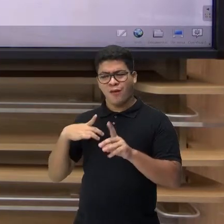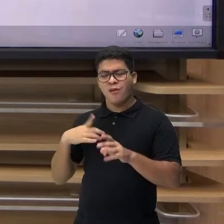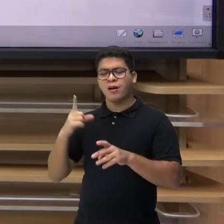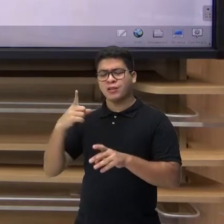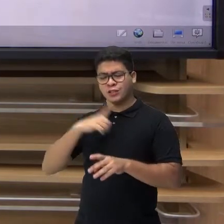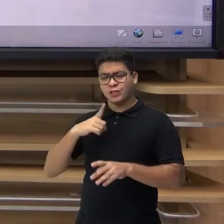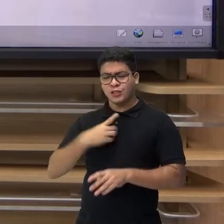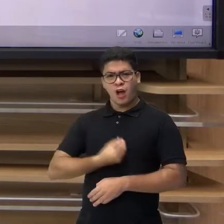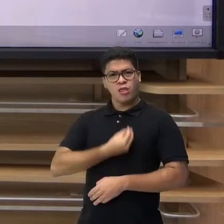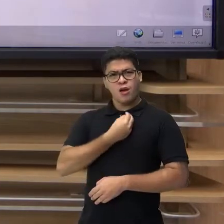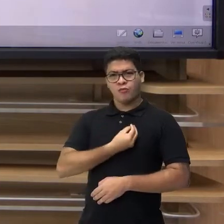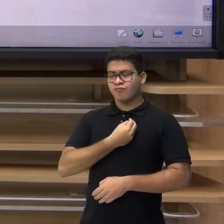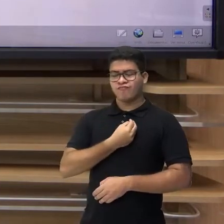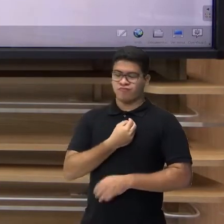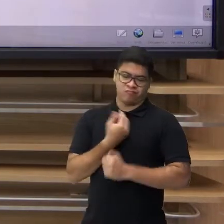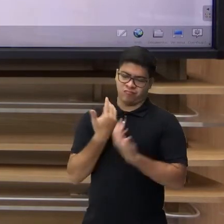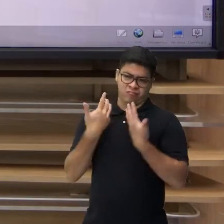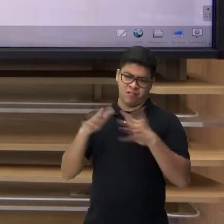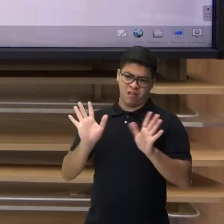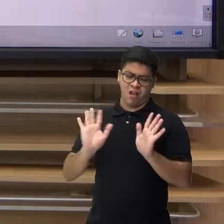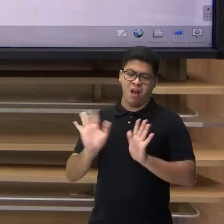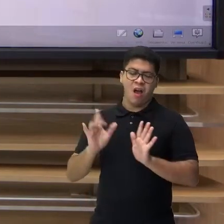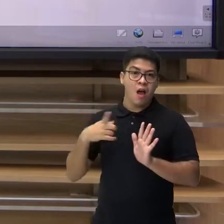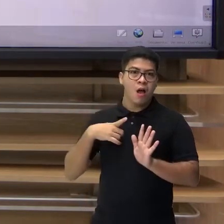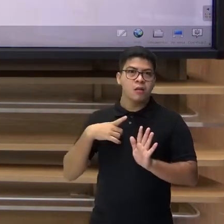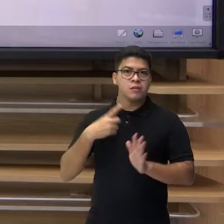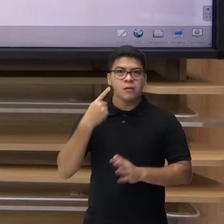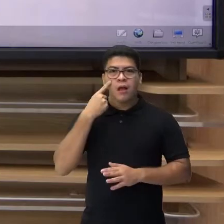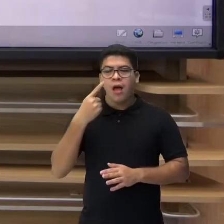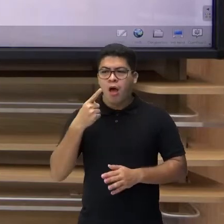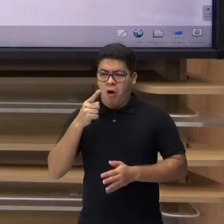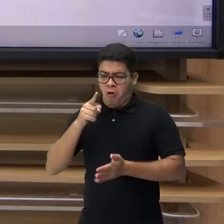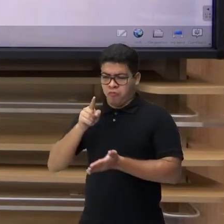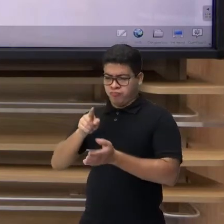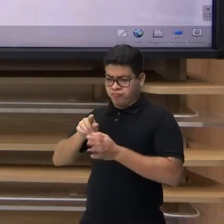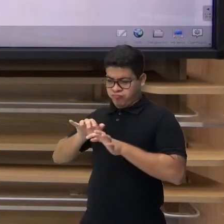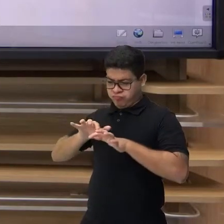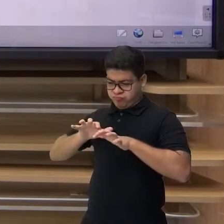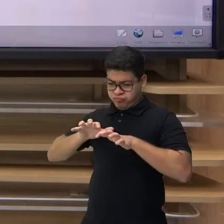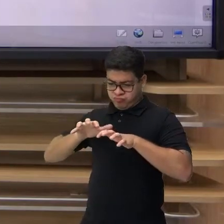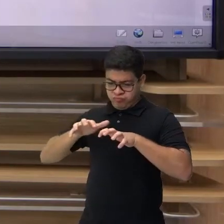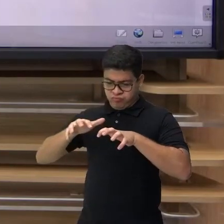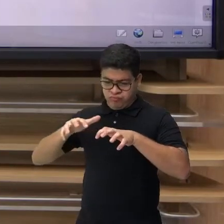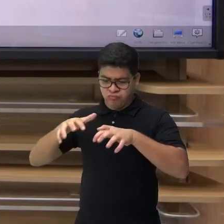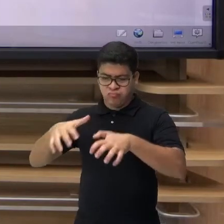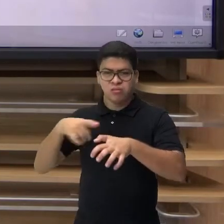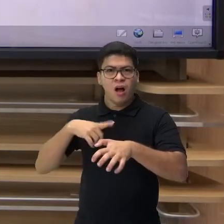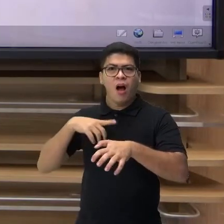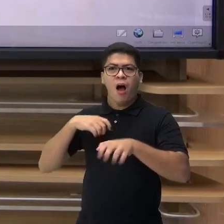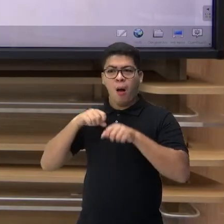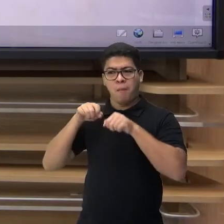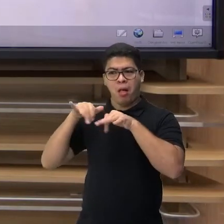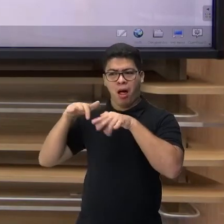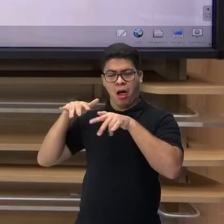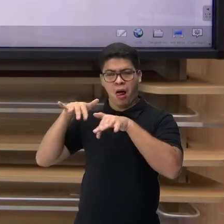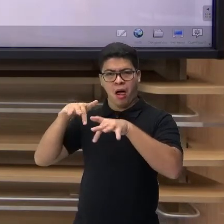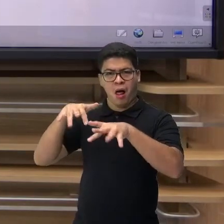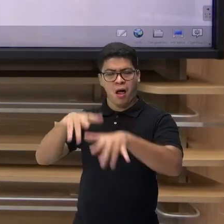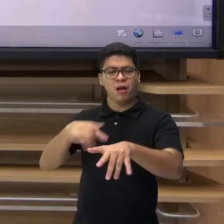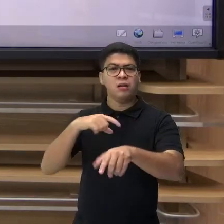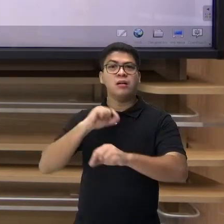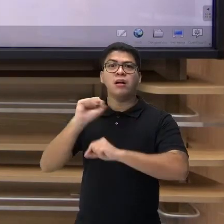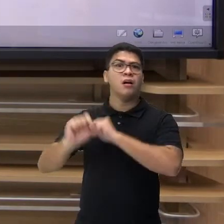isso? Não interessa. Eles iam passar como um rolo compressor em cima dos outros povos para que o Estado